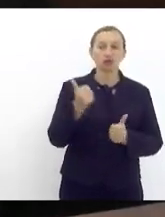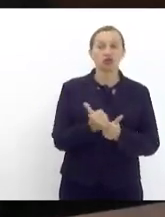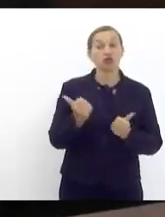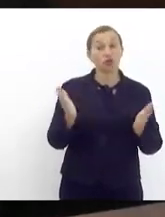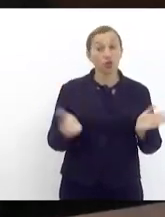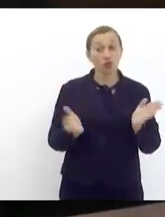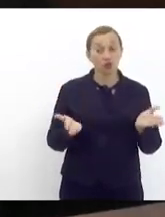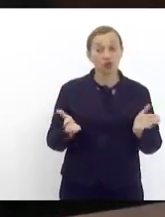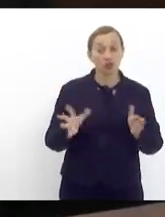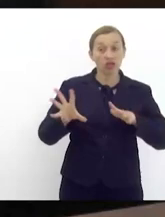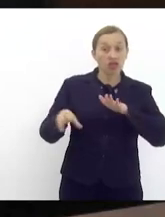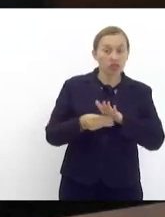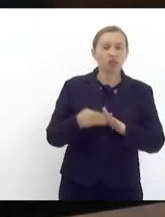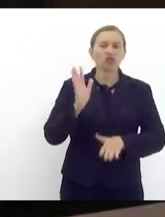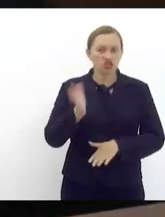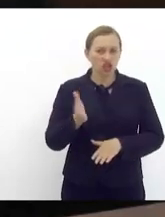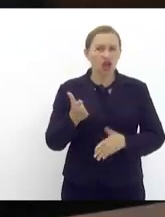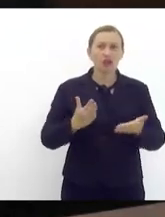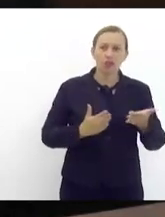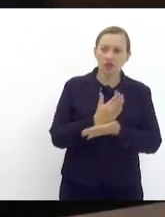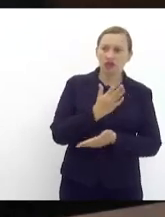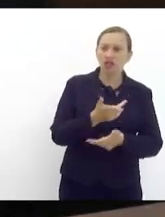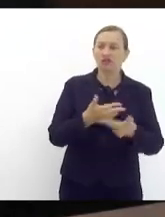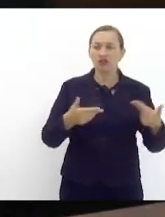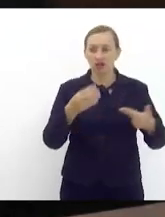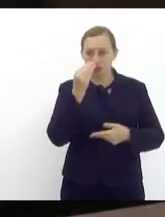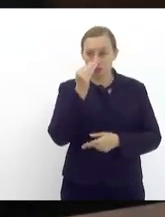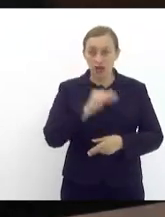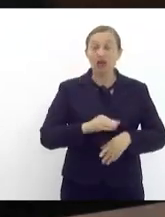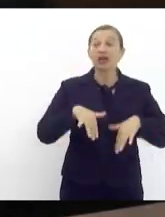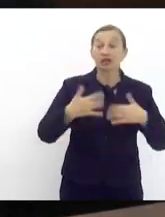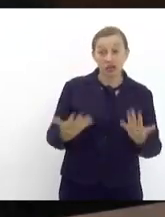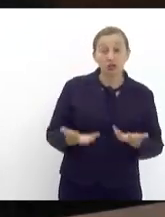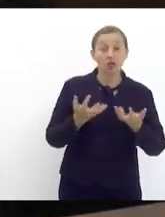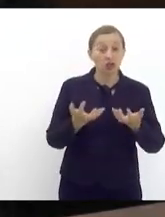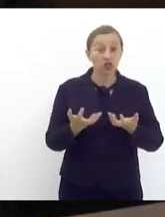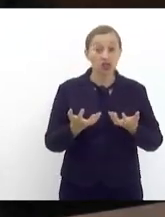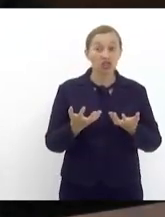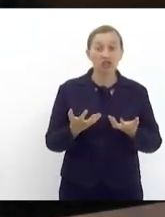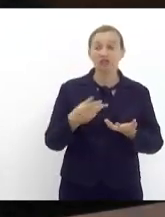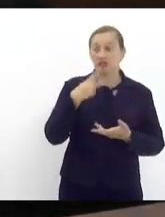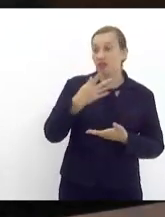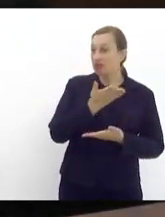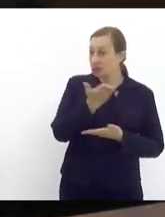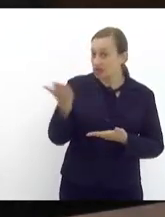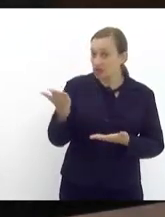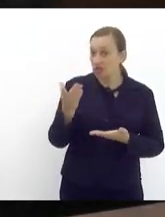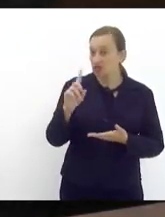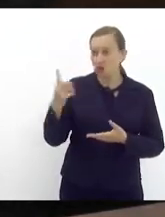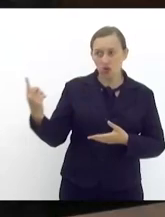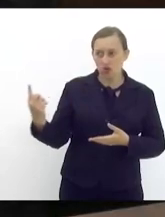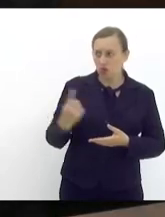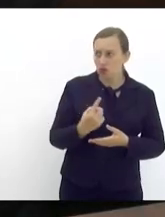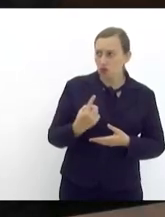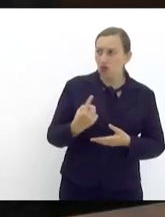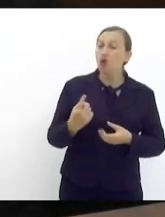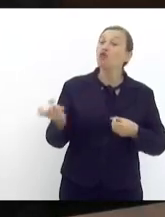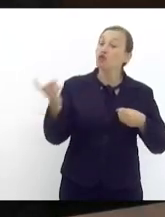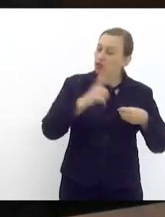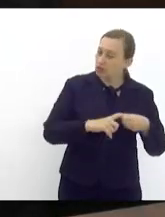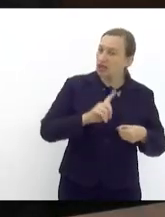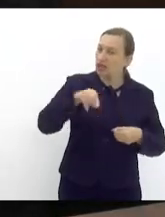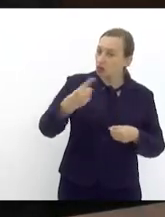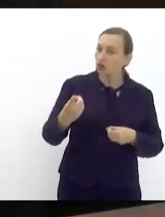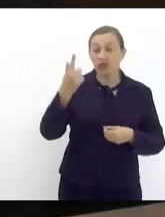As emendas já tinham sido aprovadas e muitas delas foram rejeitadas. Então, queria dizer a todos vocês que estiveram aqui, não vieram em vão. Nós vamos voltar semana que